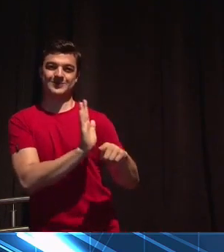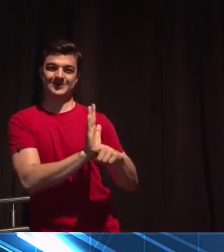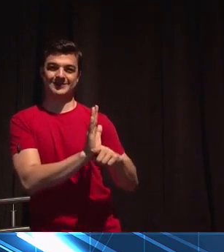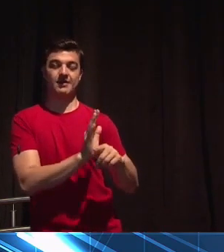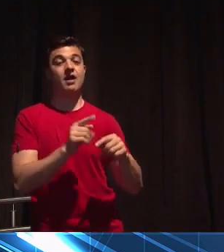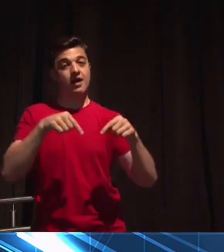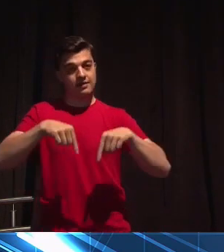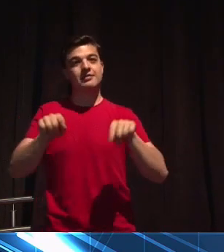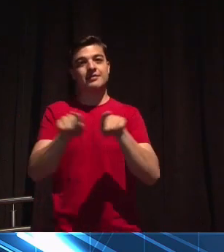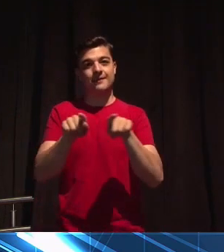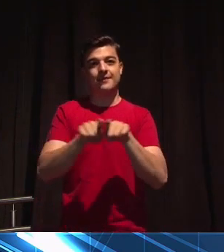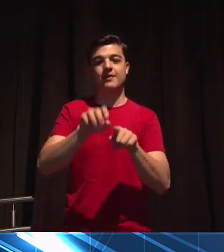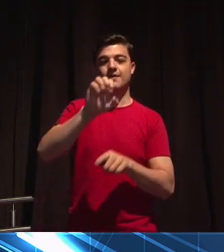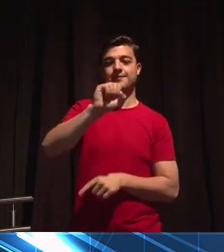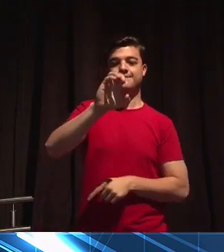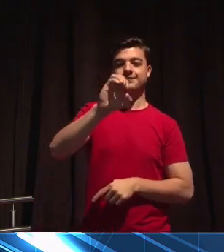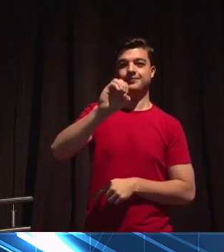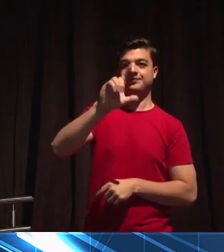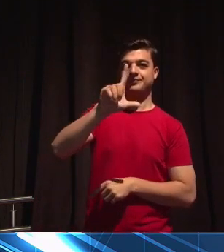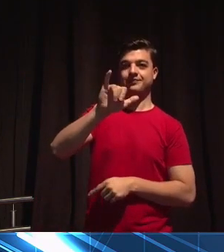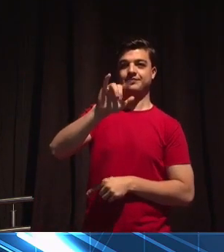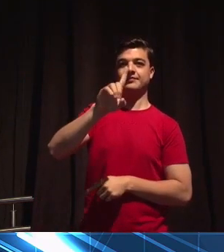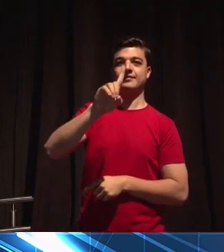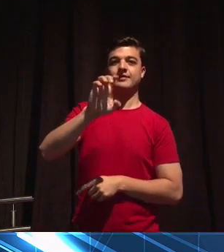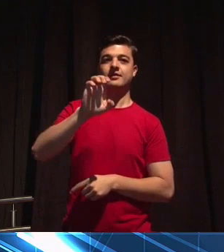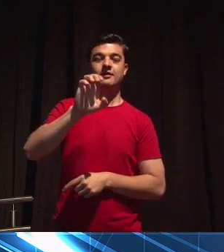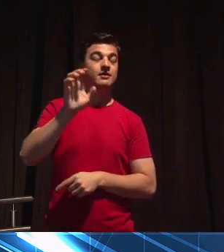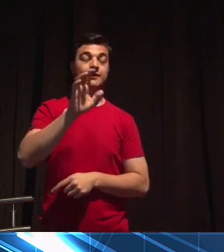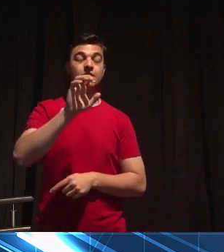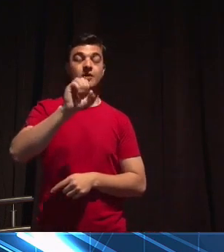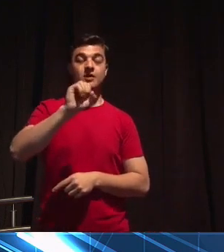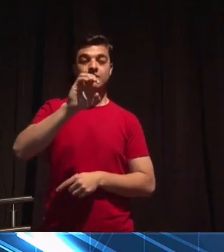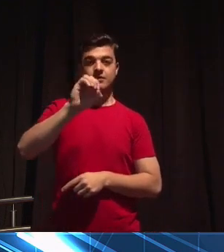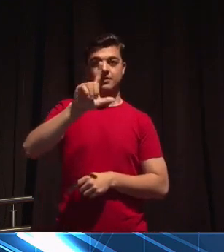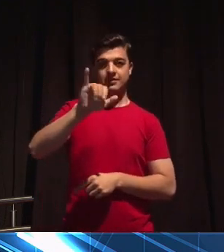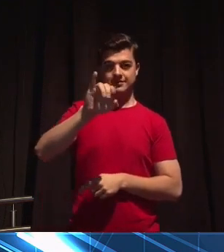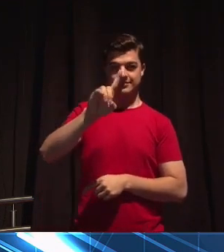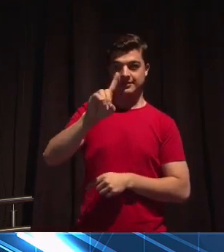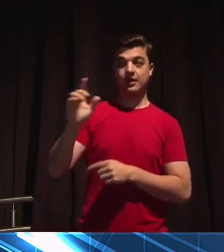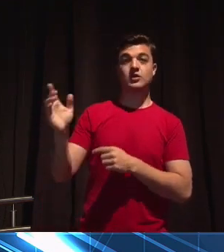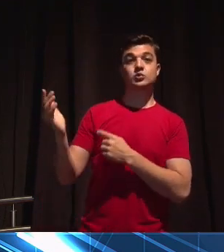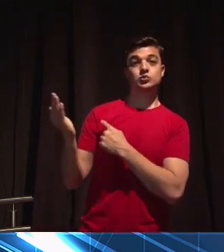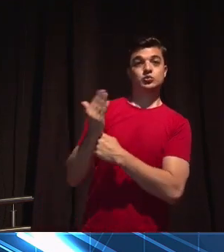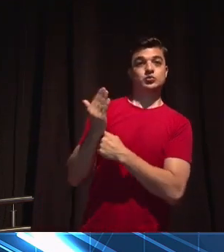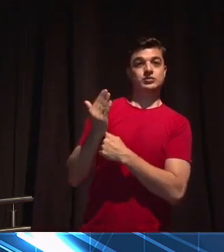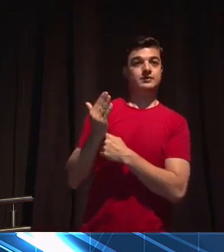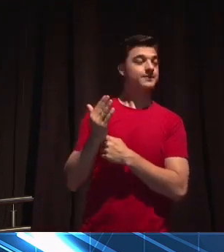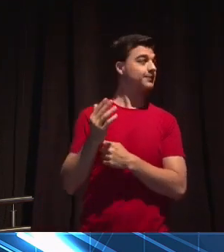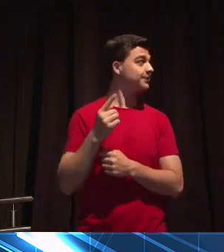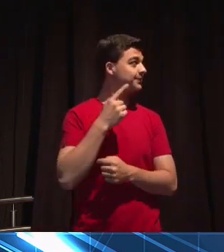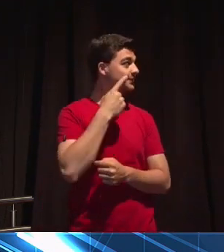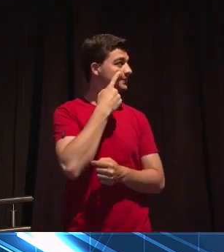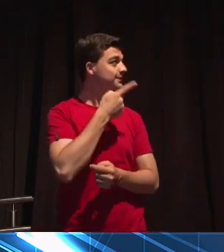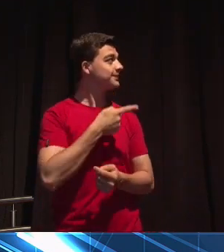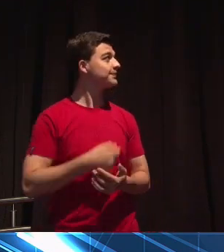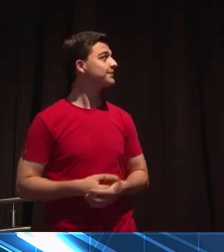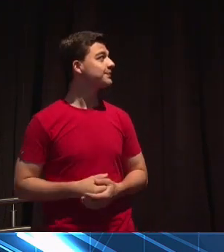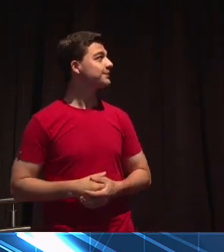letrinhas foi uma pessoa aí chamada Robert Bob que ela é meio polêmica né mas